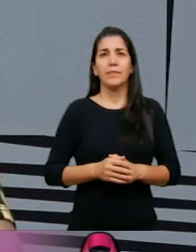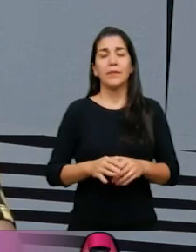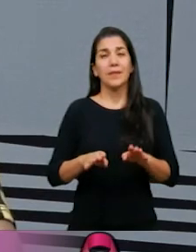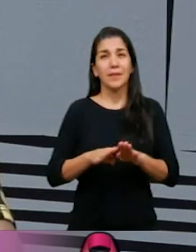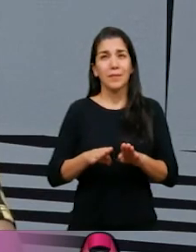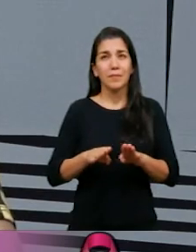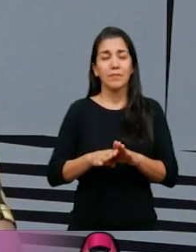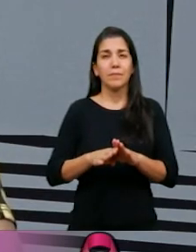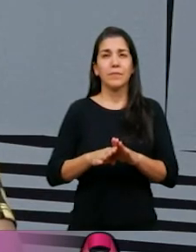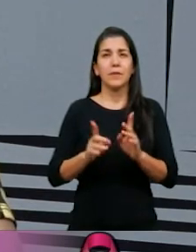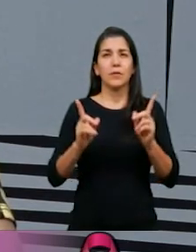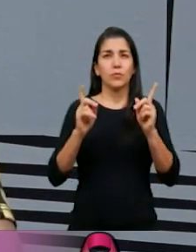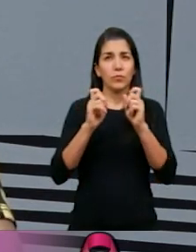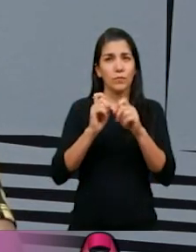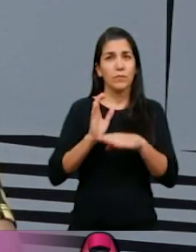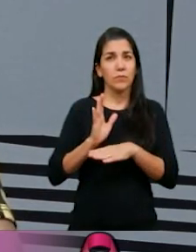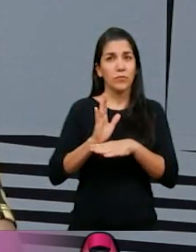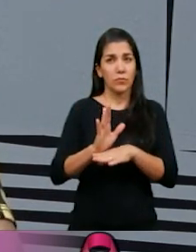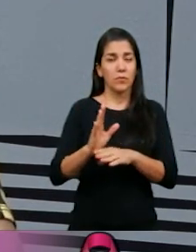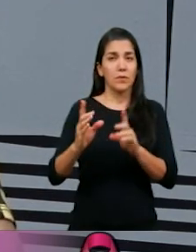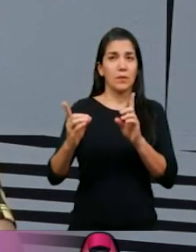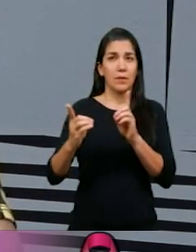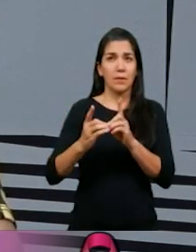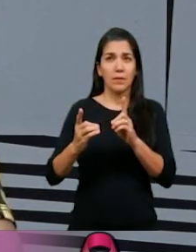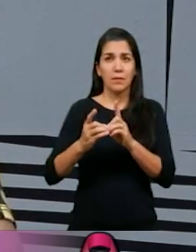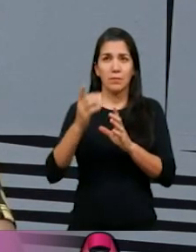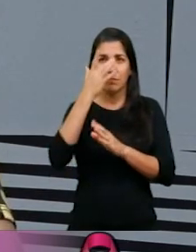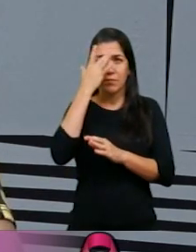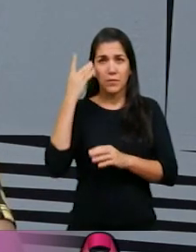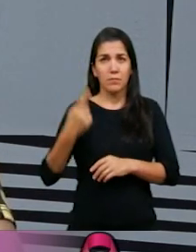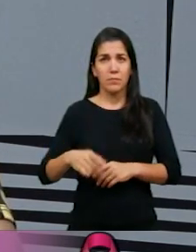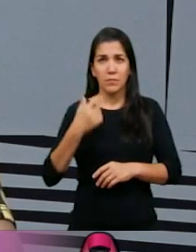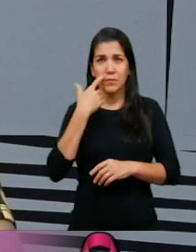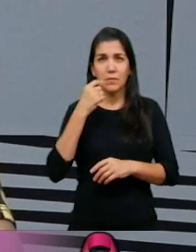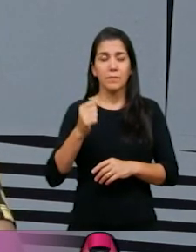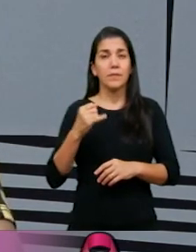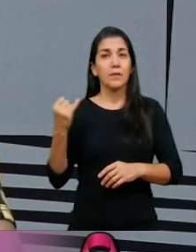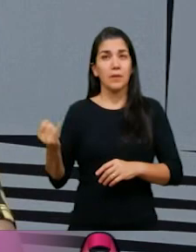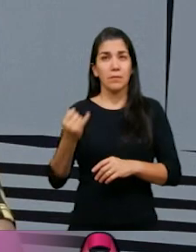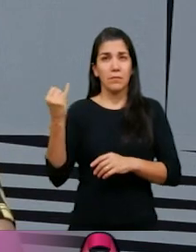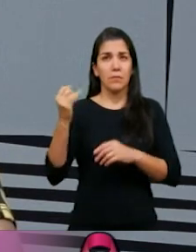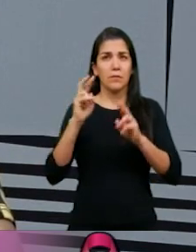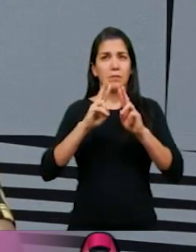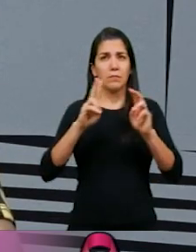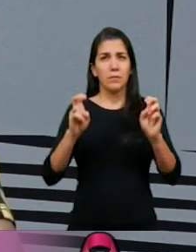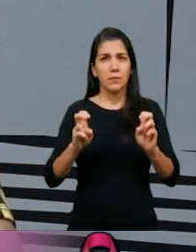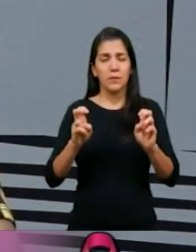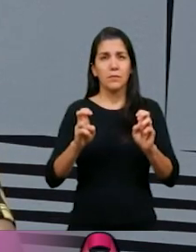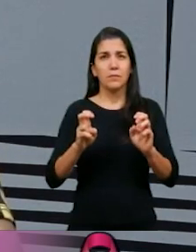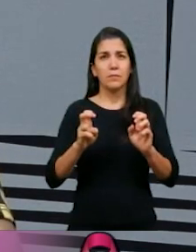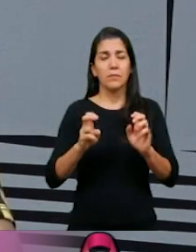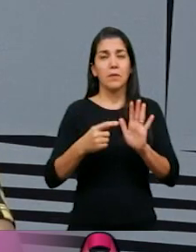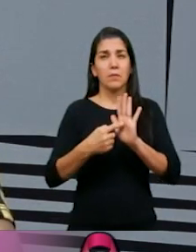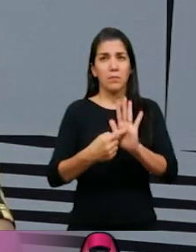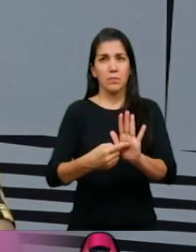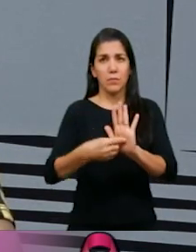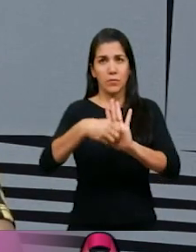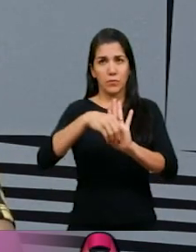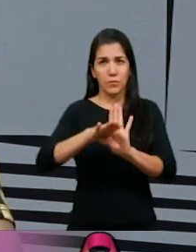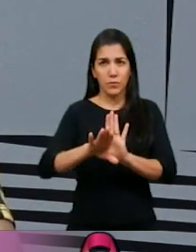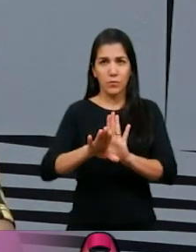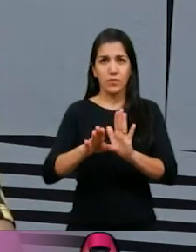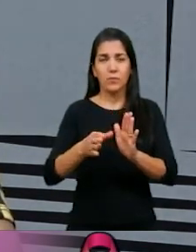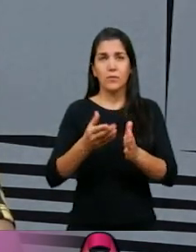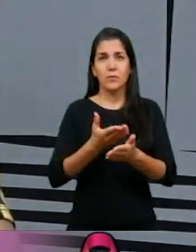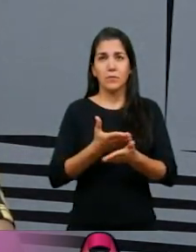seus munícipes. Pelo exposto, diante da importância do tema, ora tratado, apresento a presente indicação para que